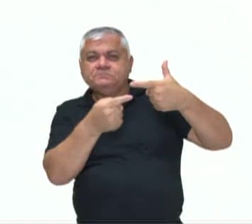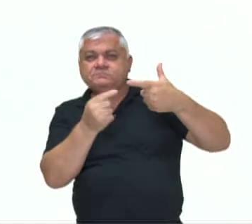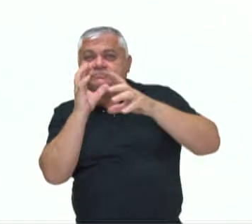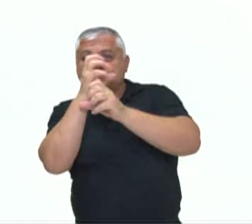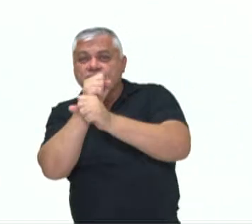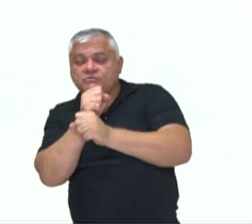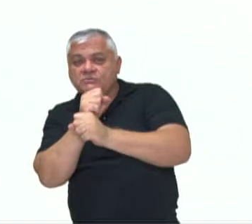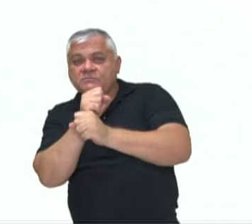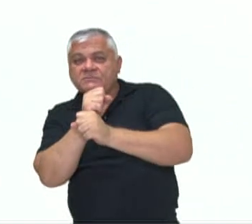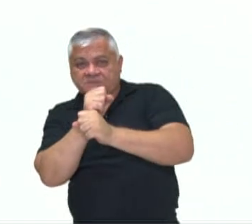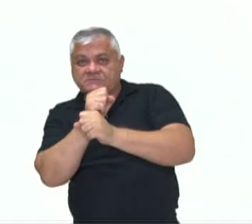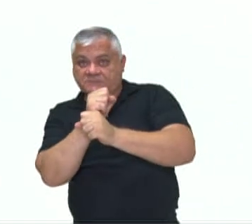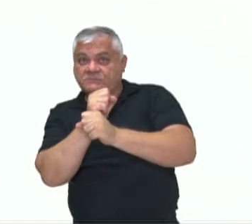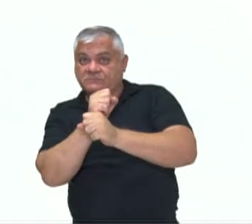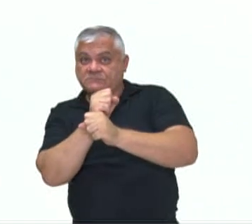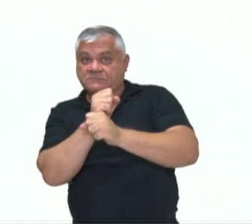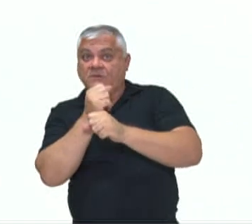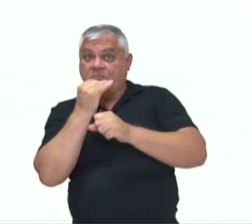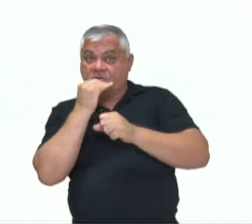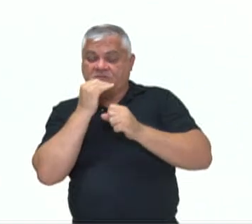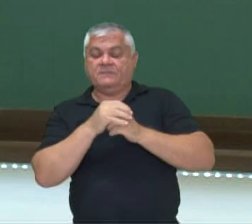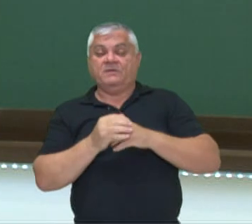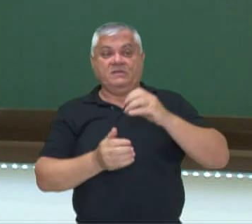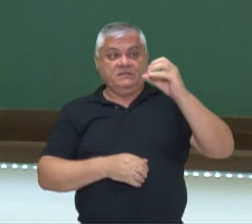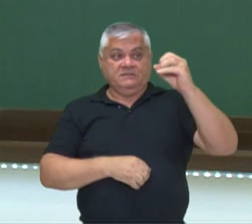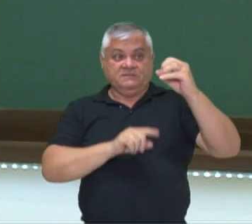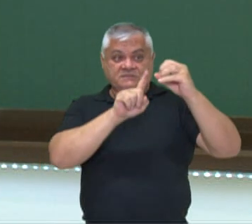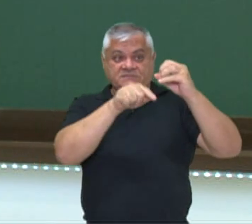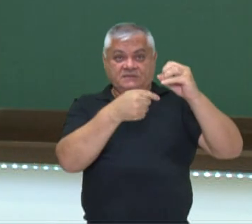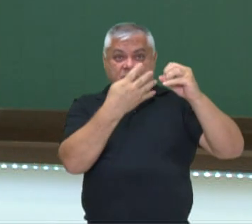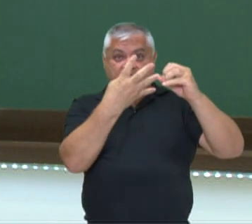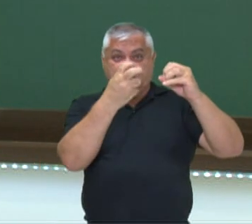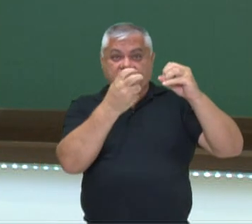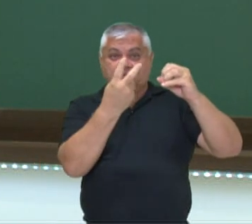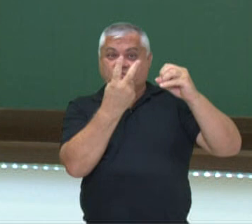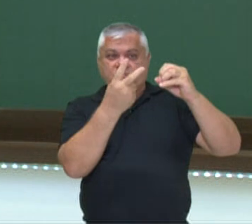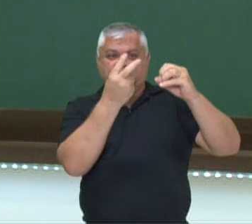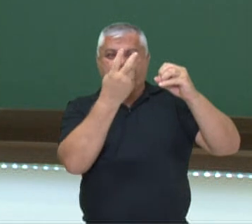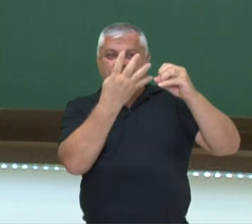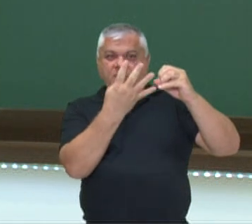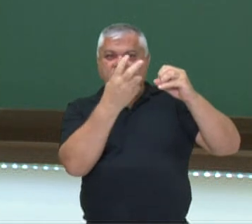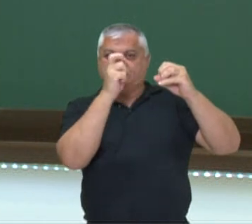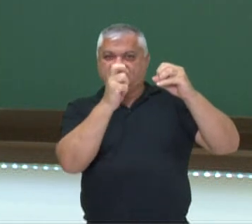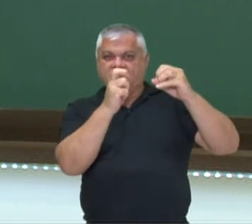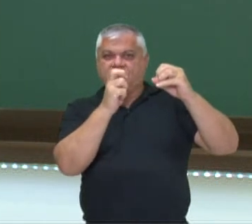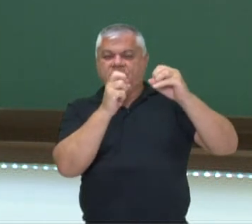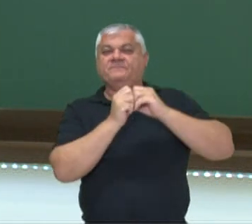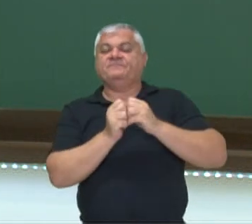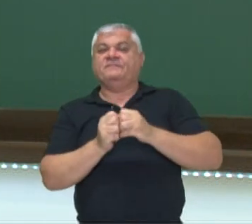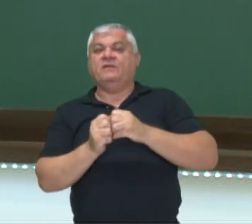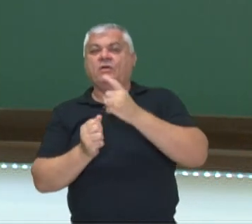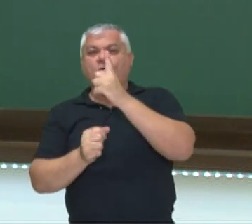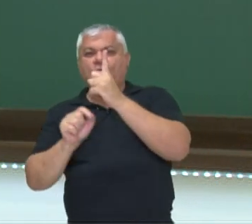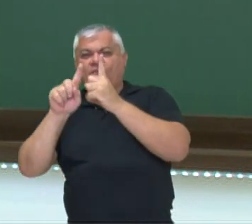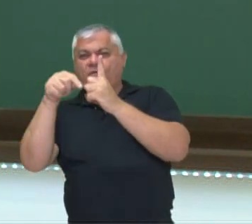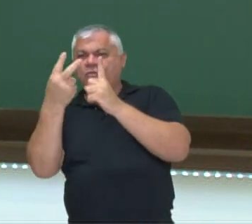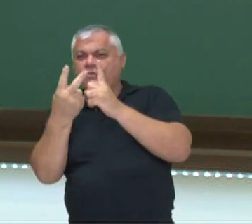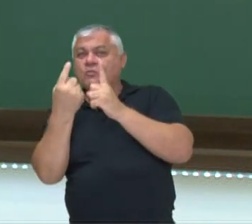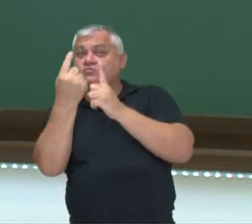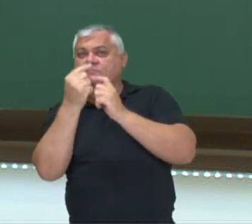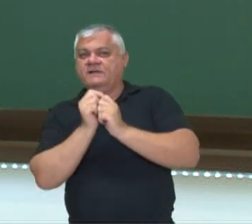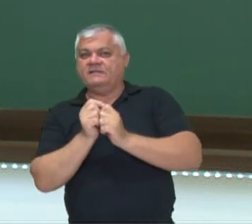somando os dois fatores. Então, olha só, 0,45 tem duas casas, 1,2 tem uma casa. Então, quanto